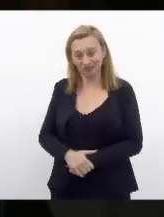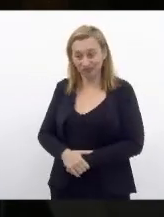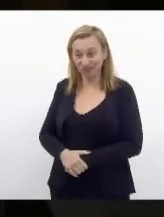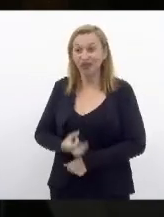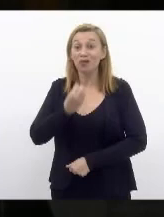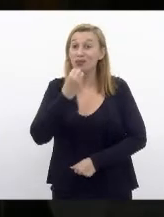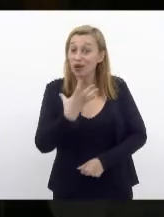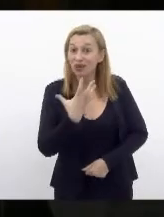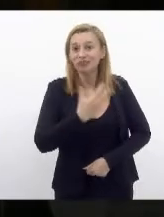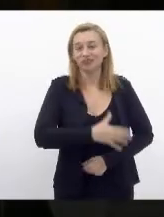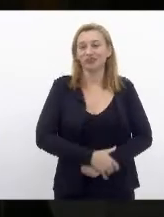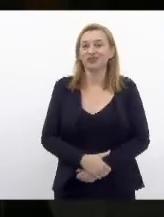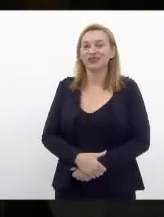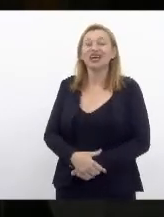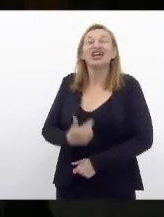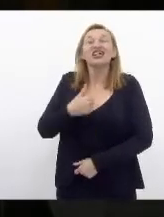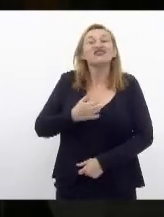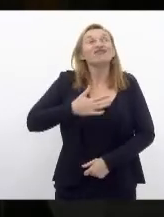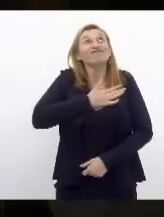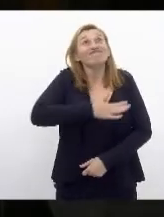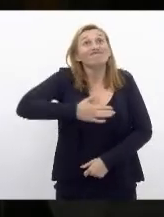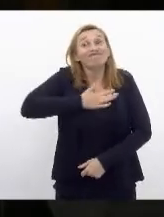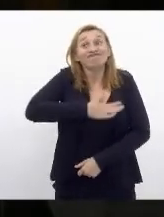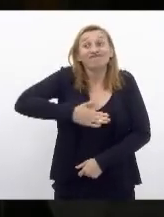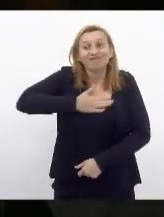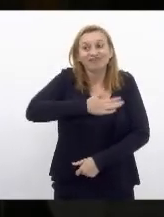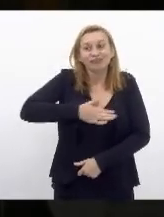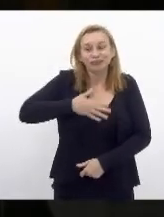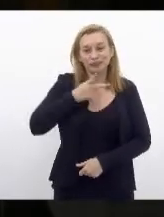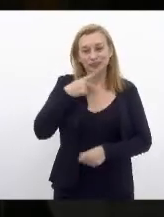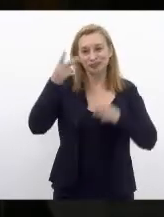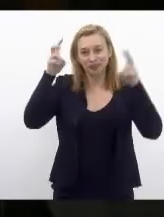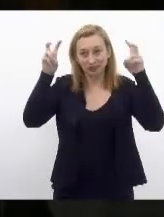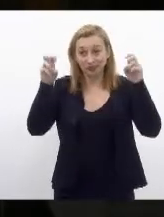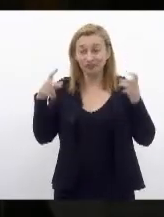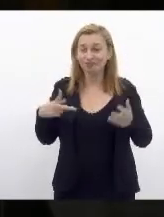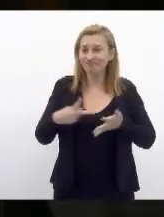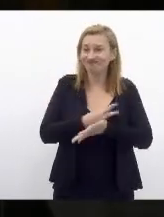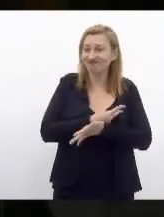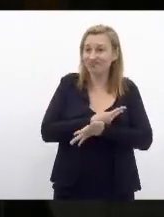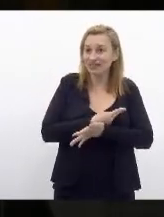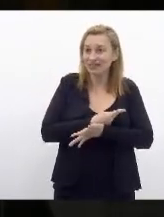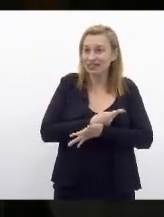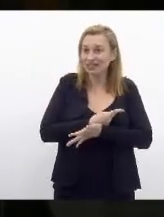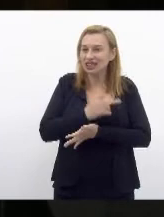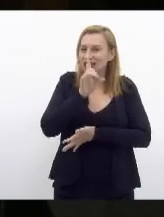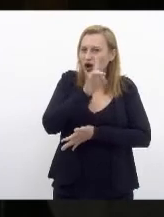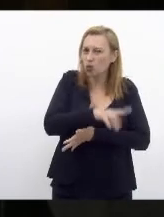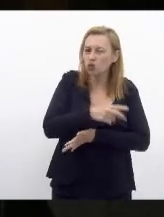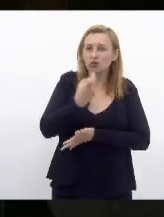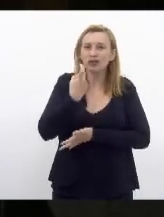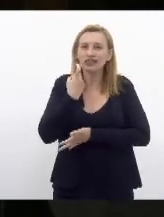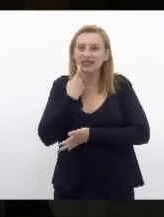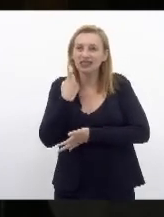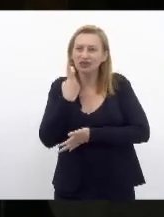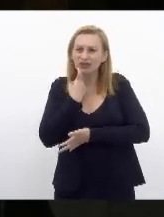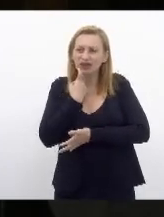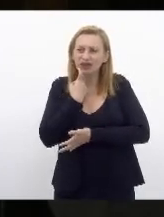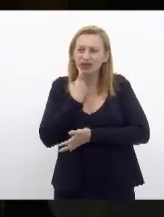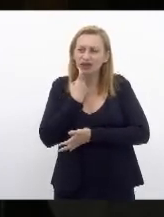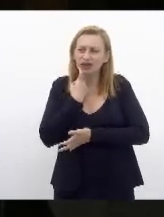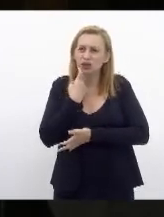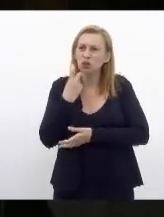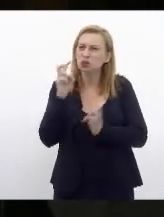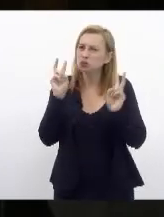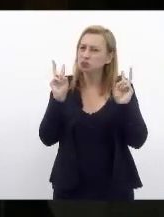Bom, eu gostaria de entrar num tema que aconteceu na última sexta-feira, qual é